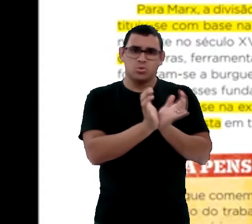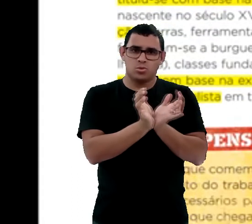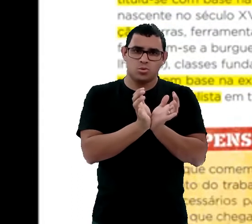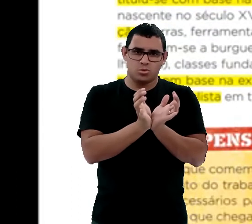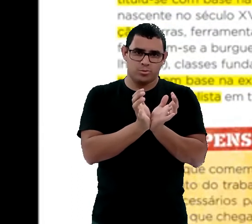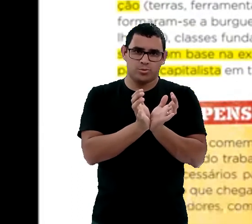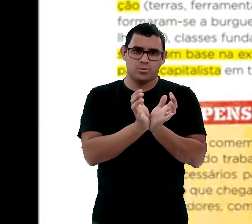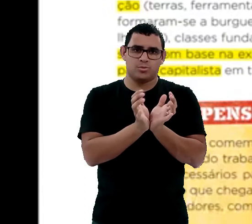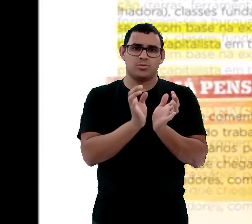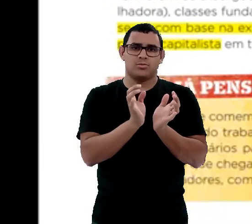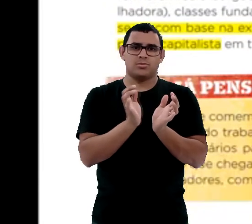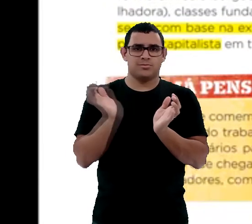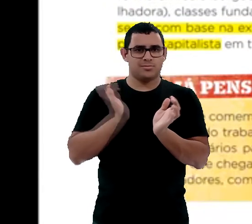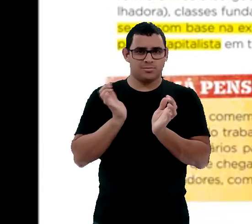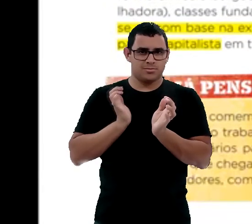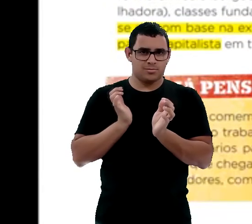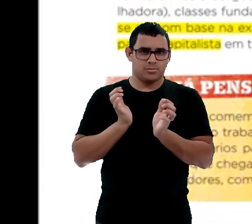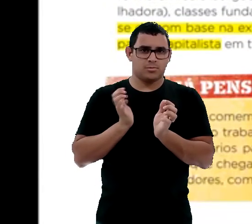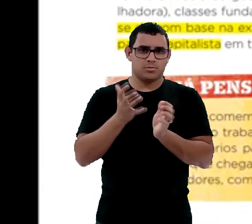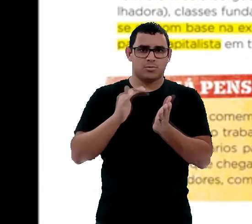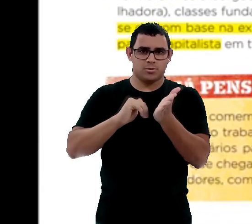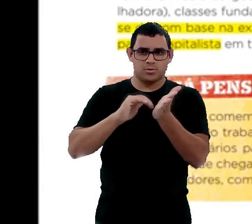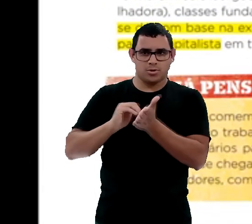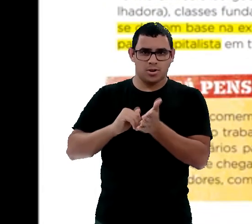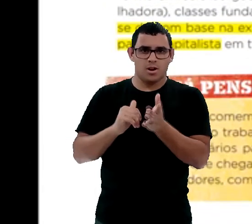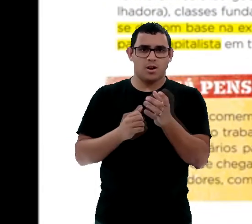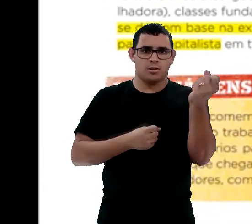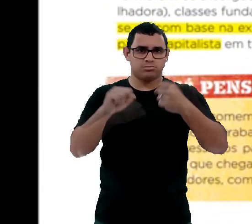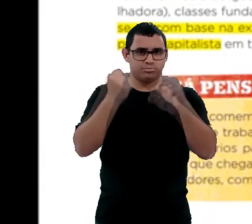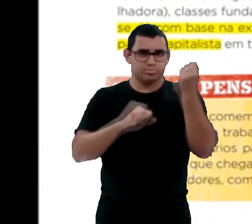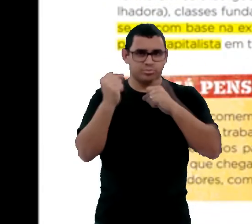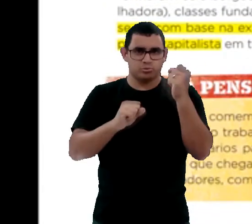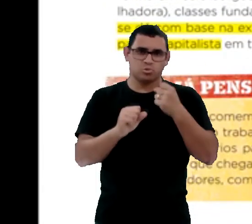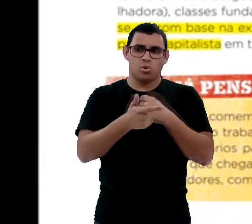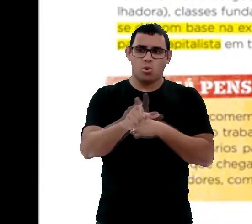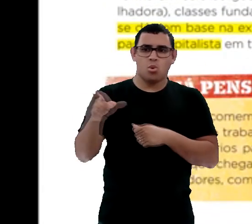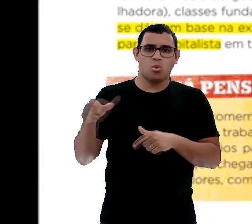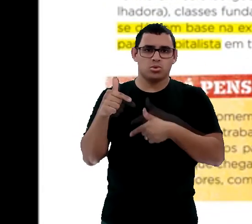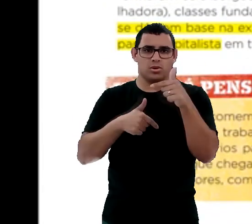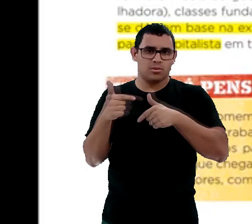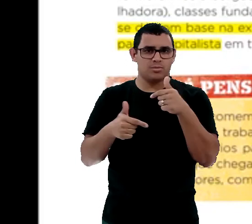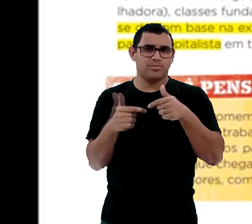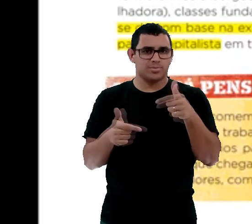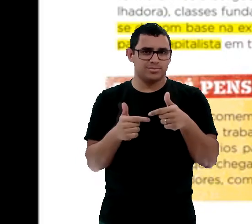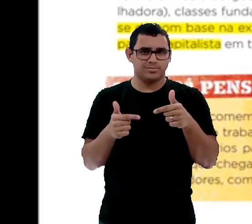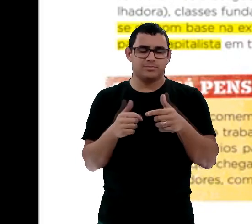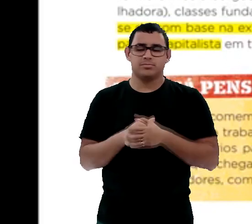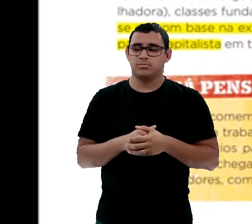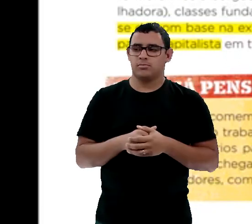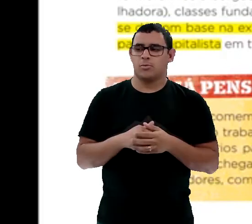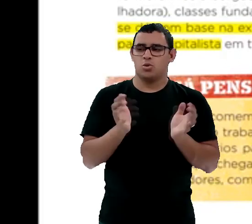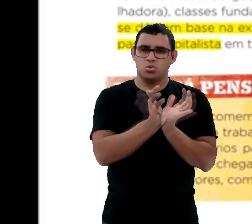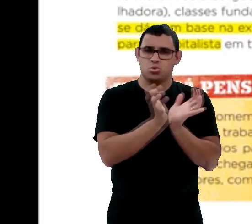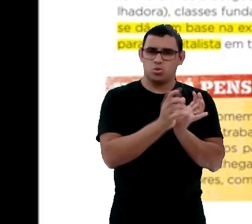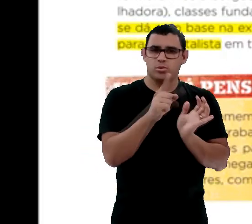classes sociais constituiu-se com base na retirada pela burguesia dos meios de produção dos pequenos